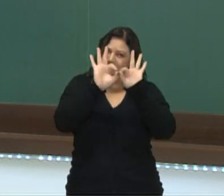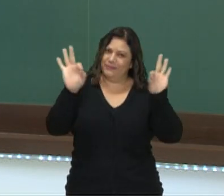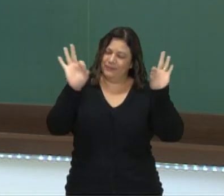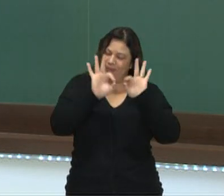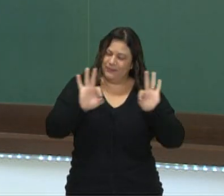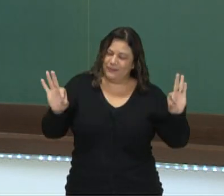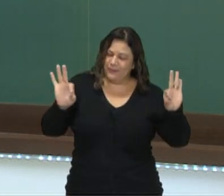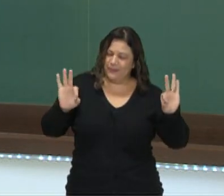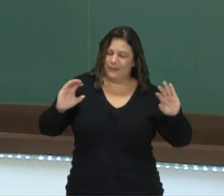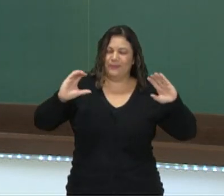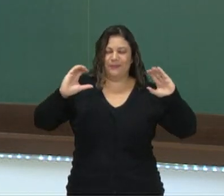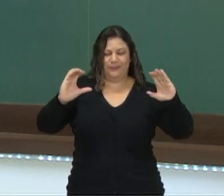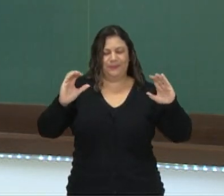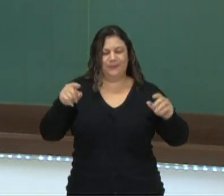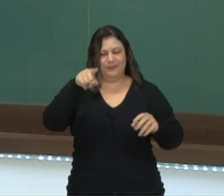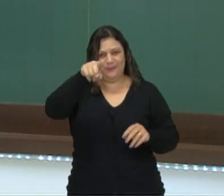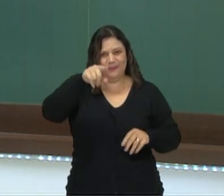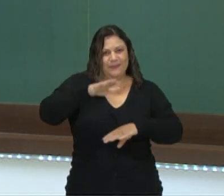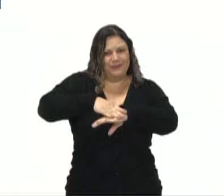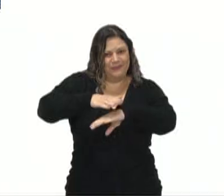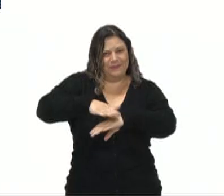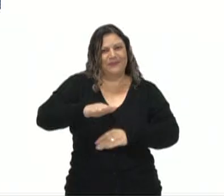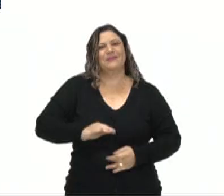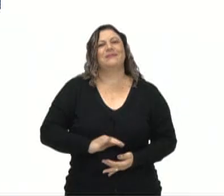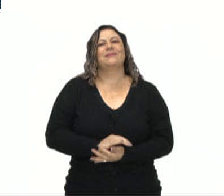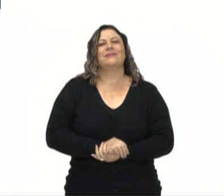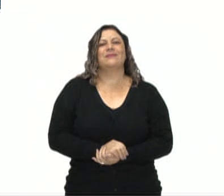de uma expressão. Então é com vocês.